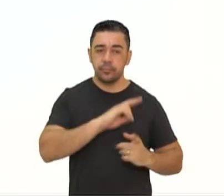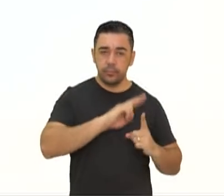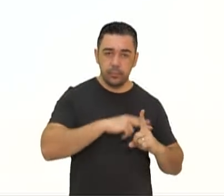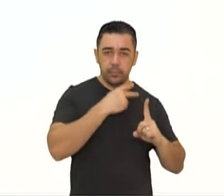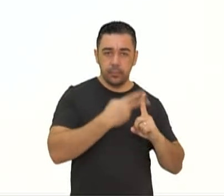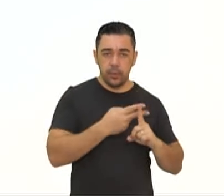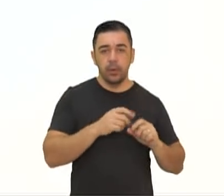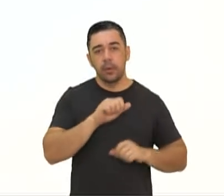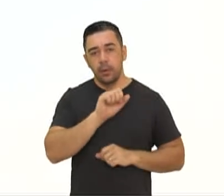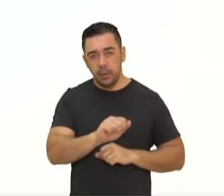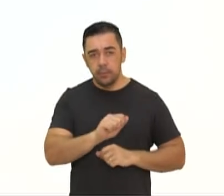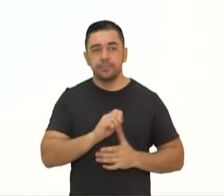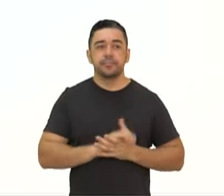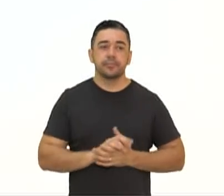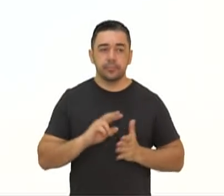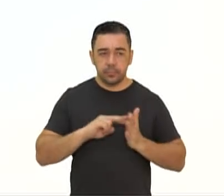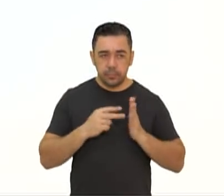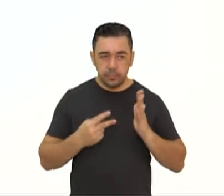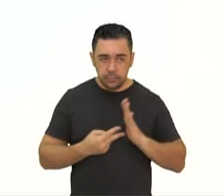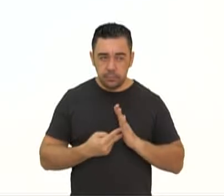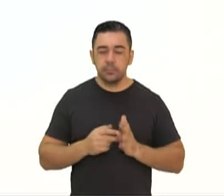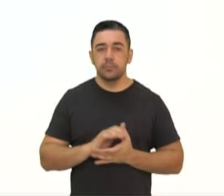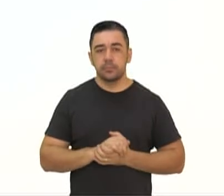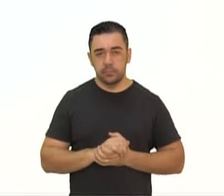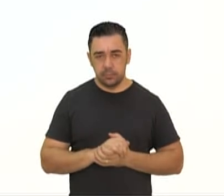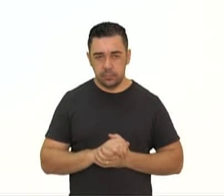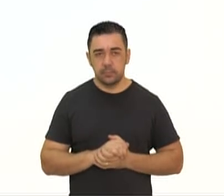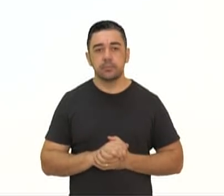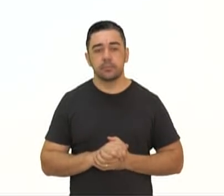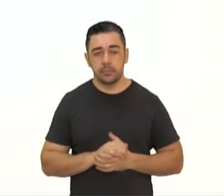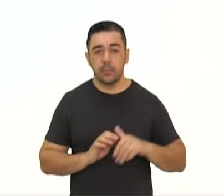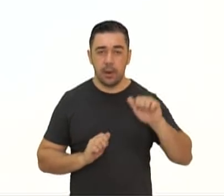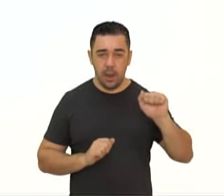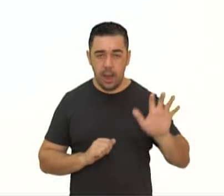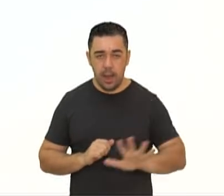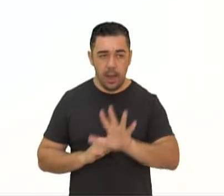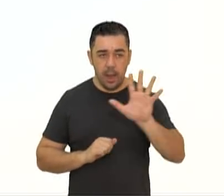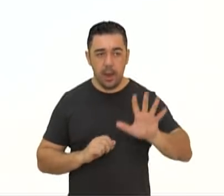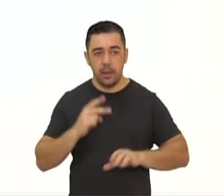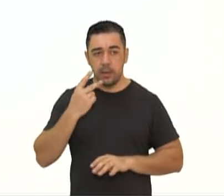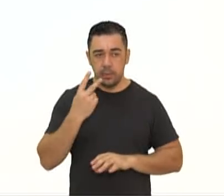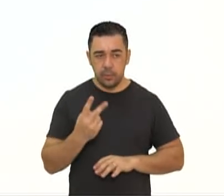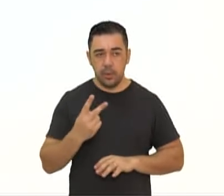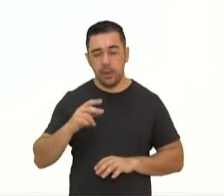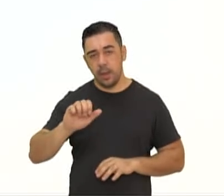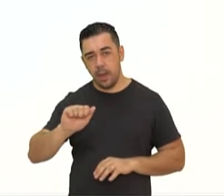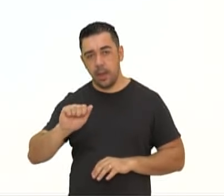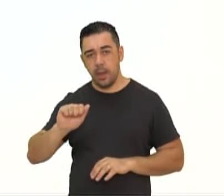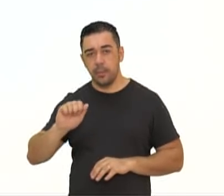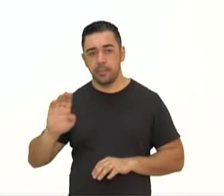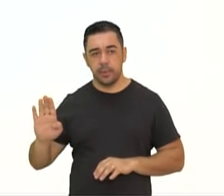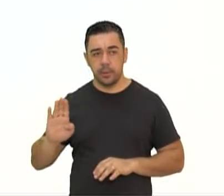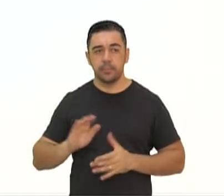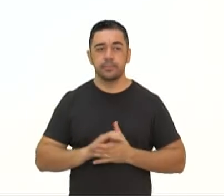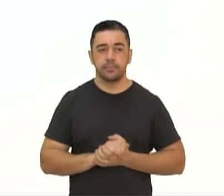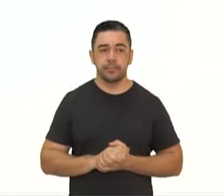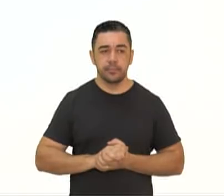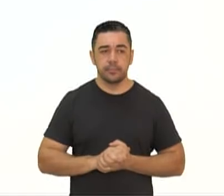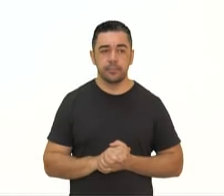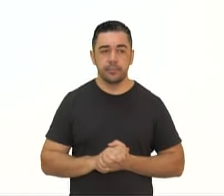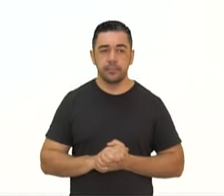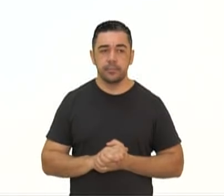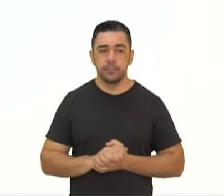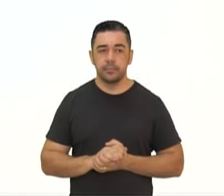duplicar o comprimento, 2A vezes B. Então, eu tenho 2 vezes a área inicial, que é o A vezes B.